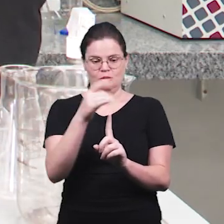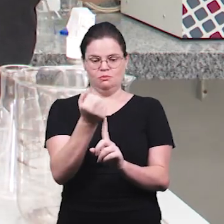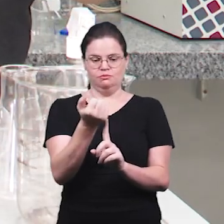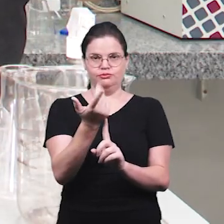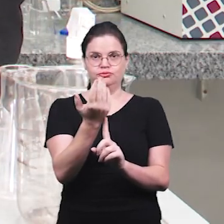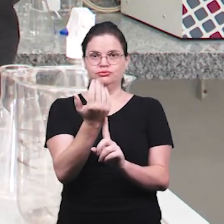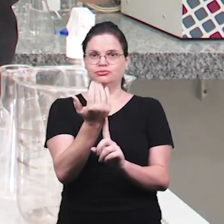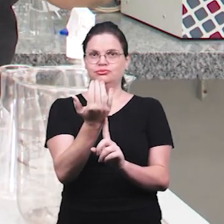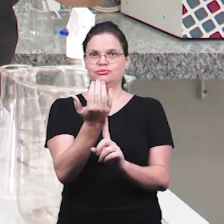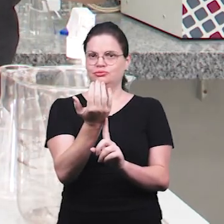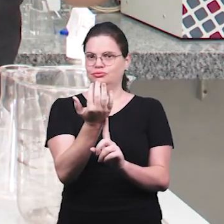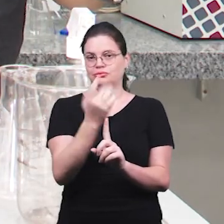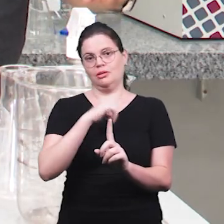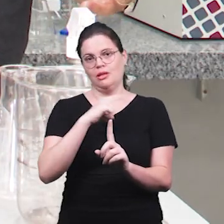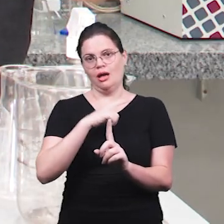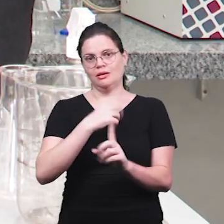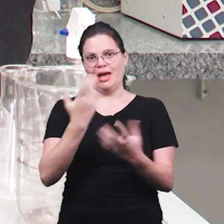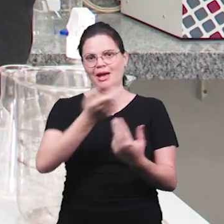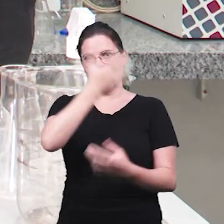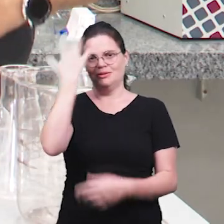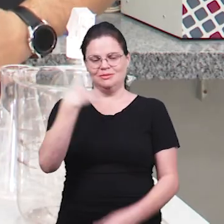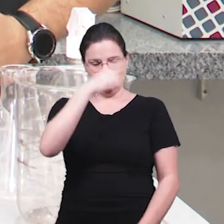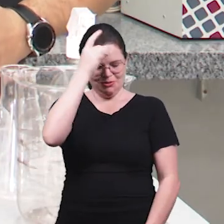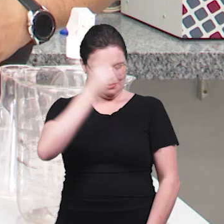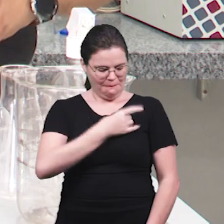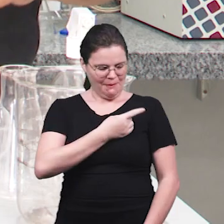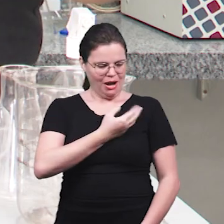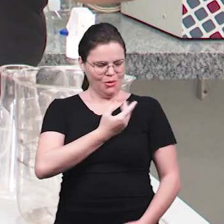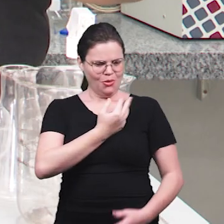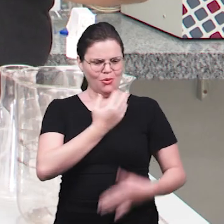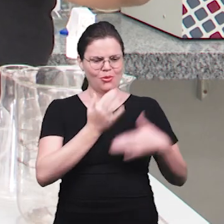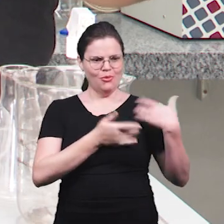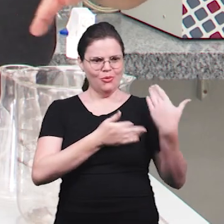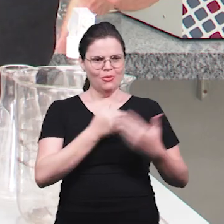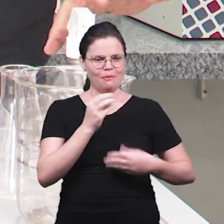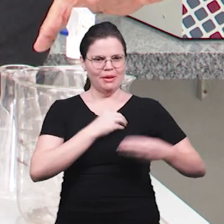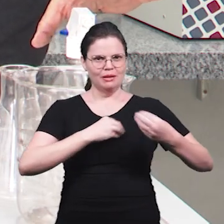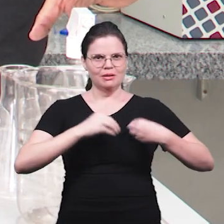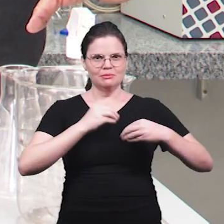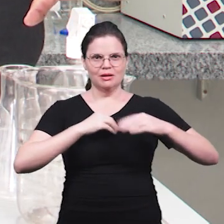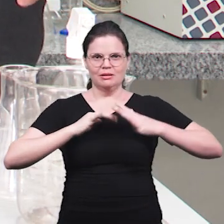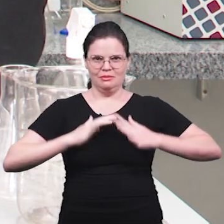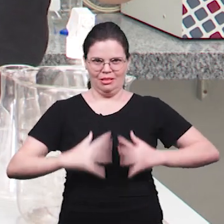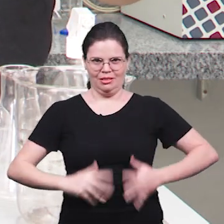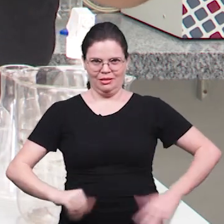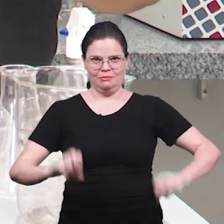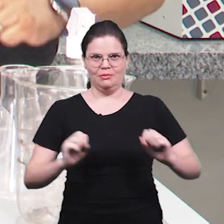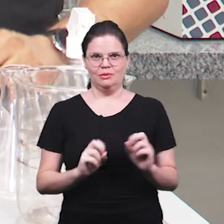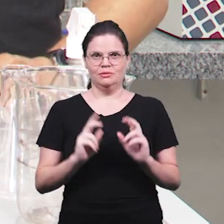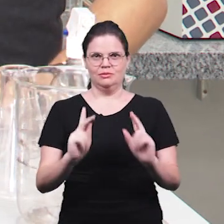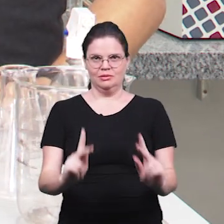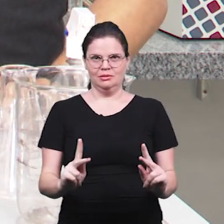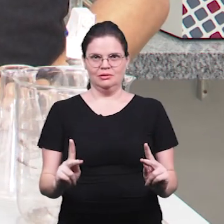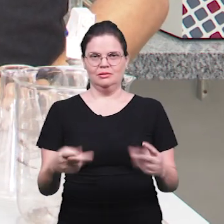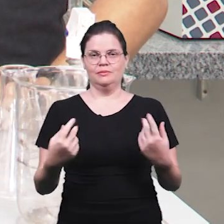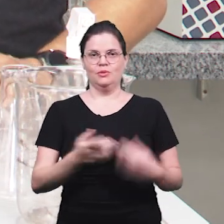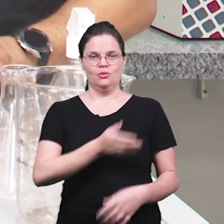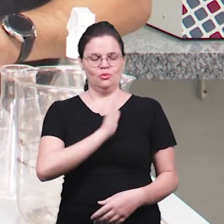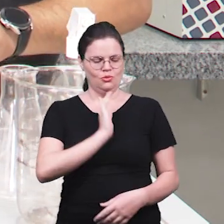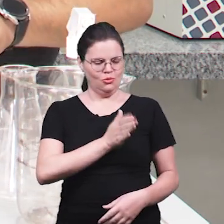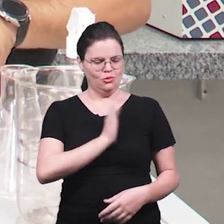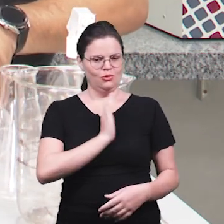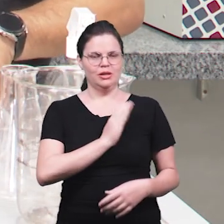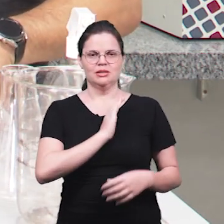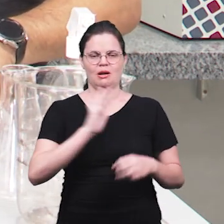ela está cheia do Espírito Santo, o fogo do Espírito Santo, ele age na nossa vida e tira o pecado, não é isso? Quando o Espírito Santo entra na nossa vida, nosso